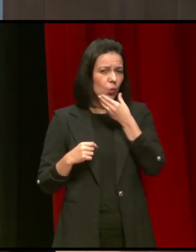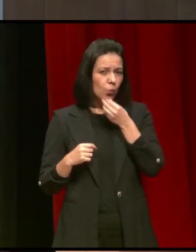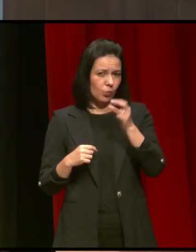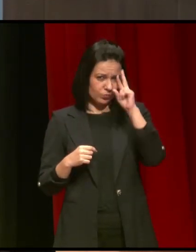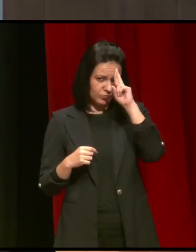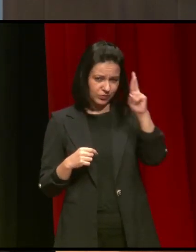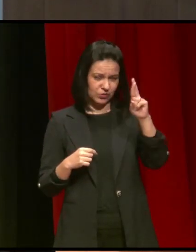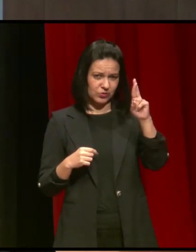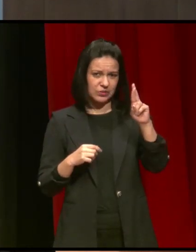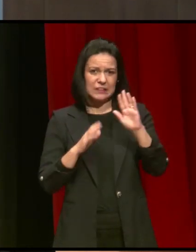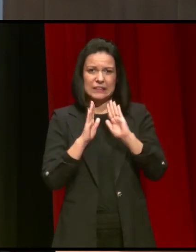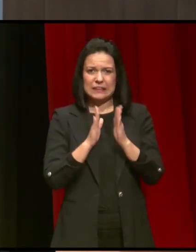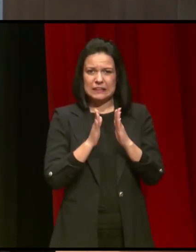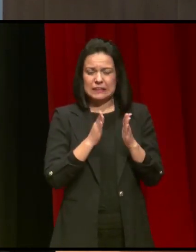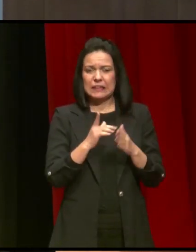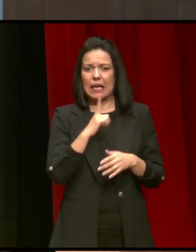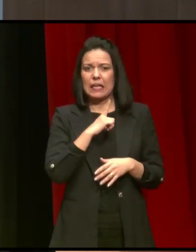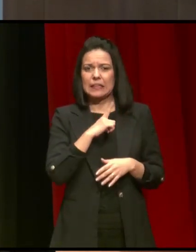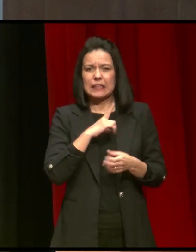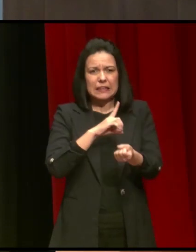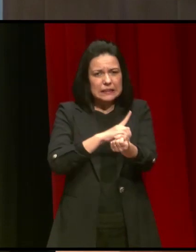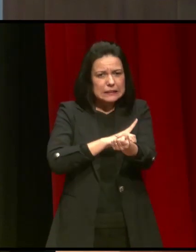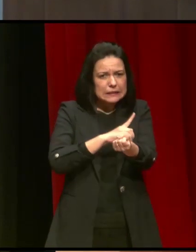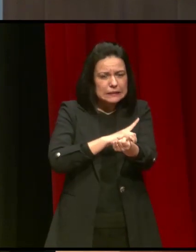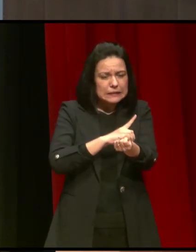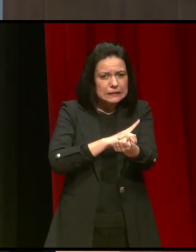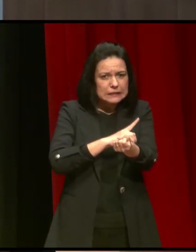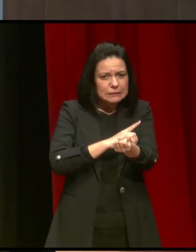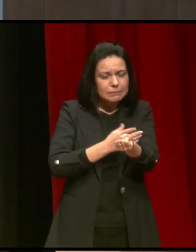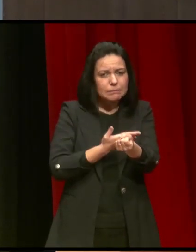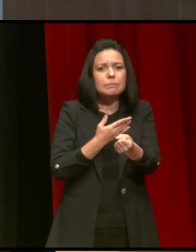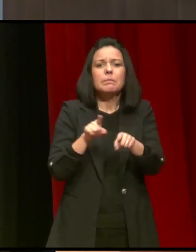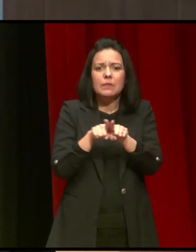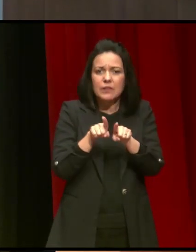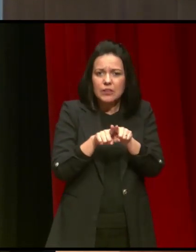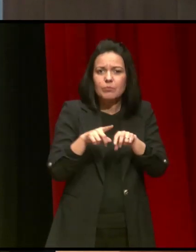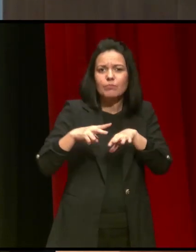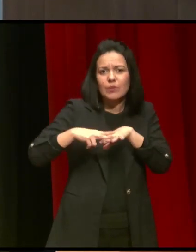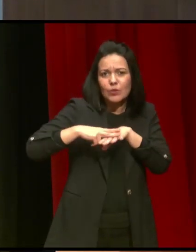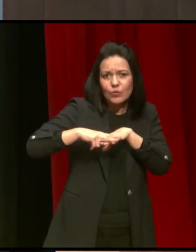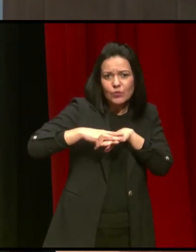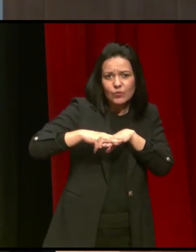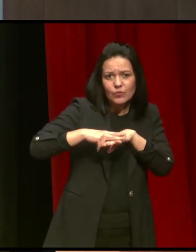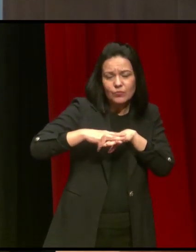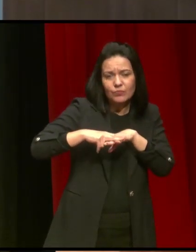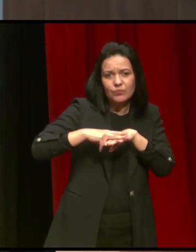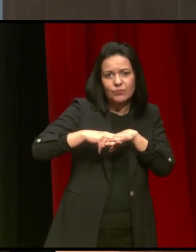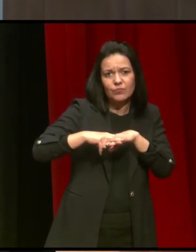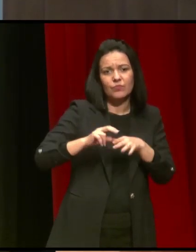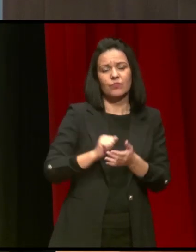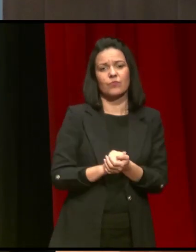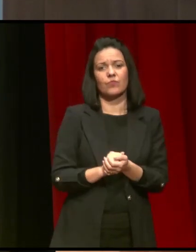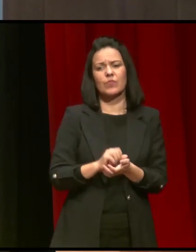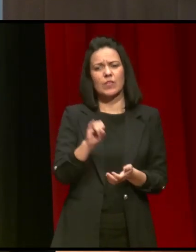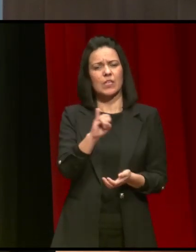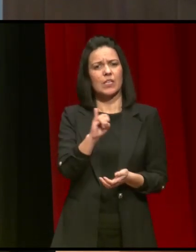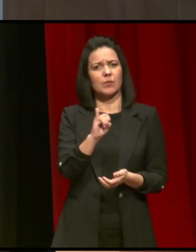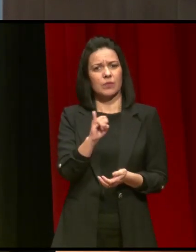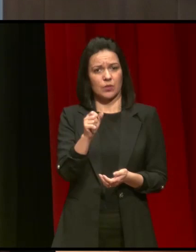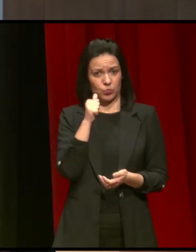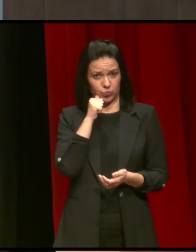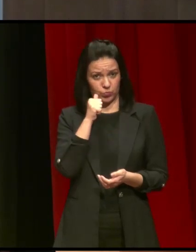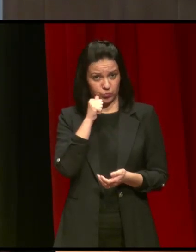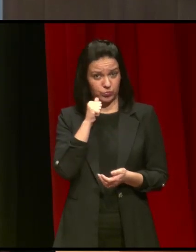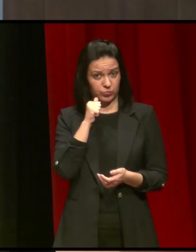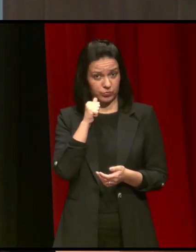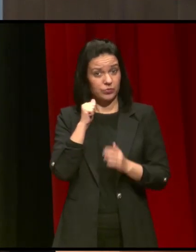duas pernas. Ele teve diabetes, ficou viúvo. Ele era irmão de uma senhora da igreja que cantava no meu coral, bem ativa